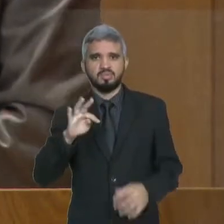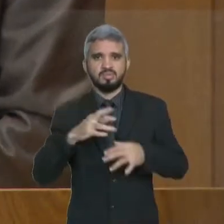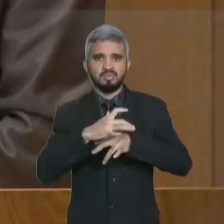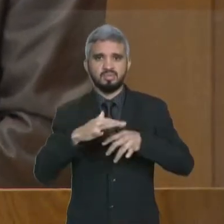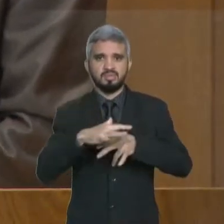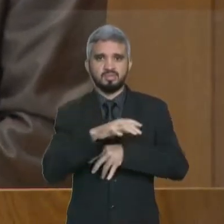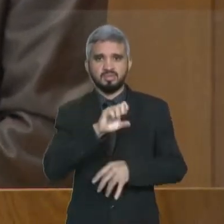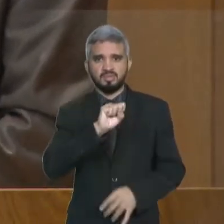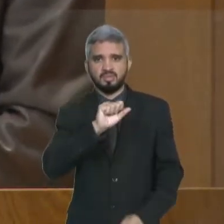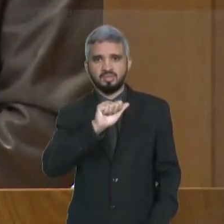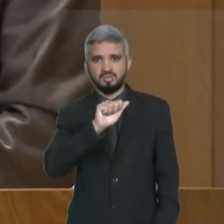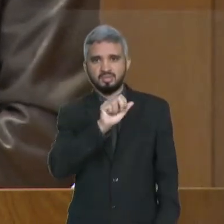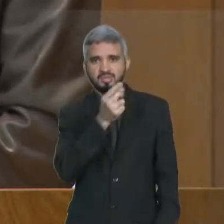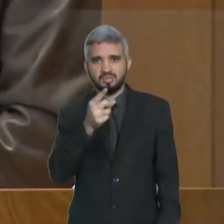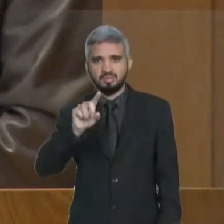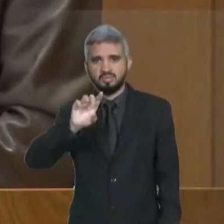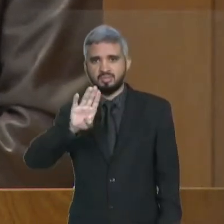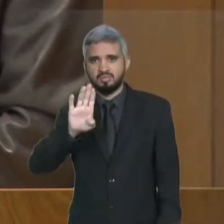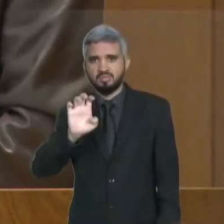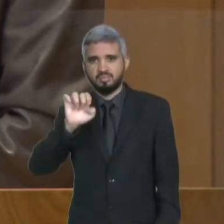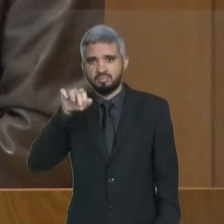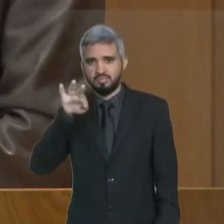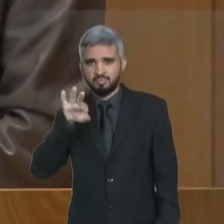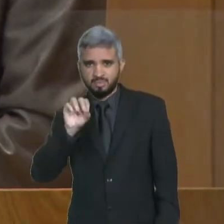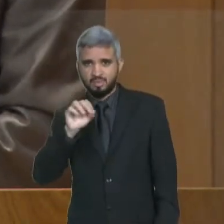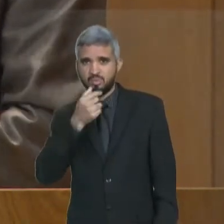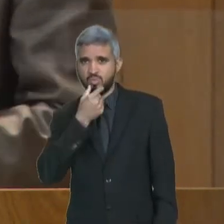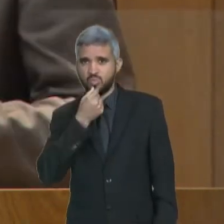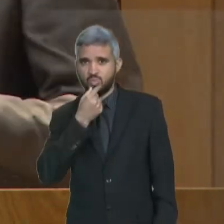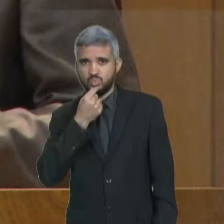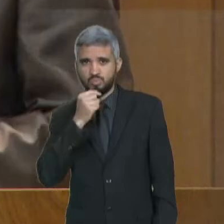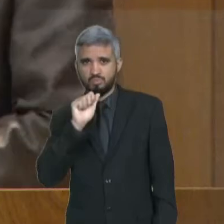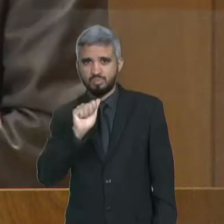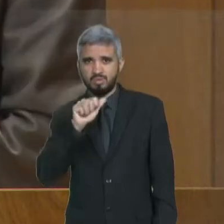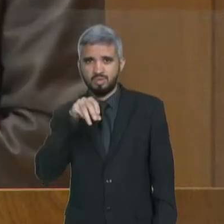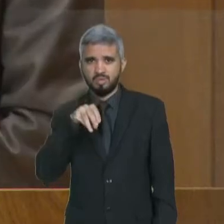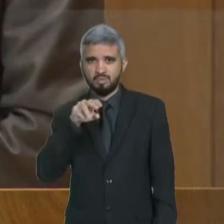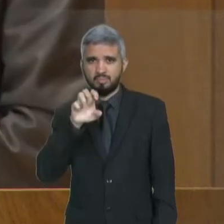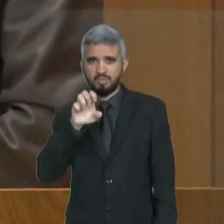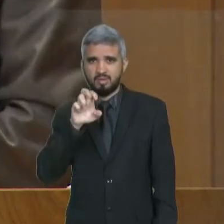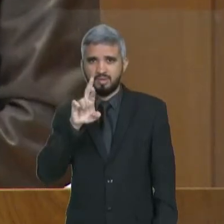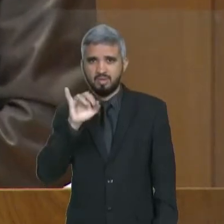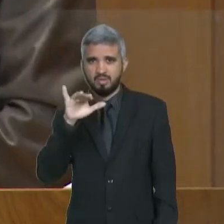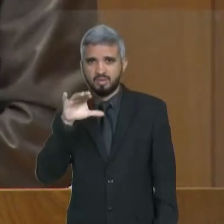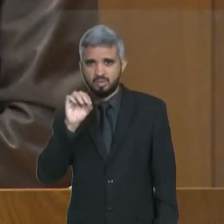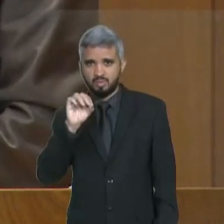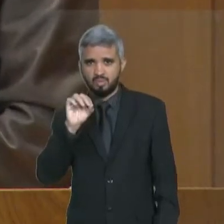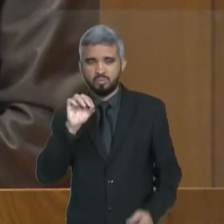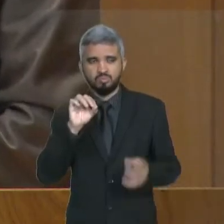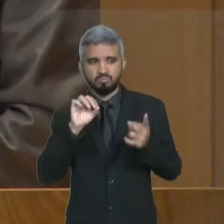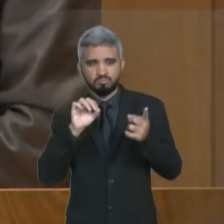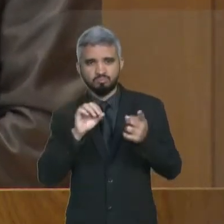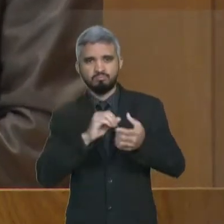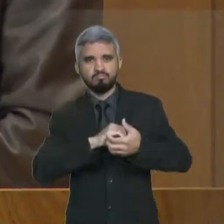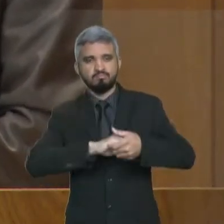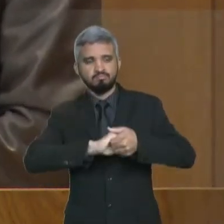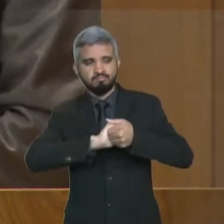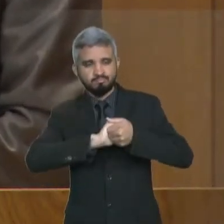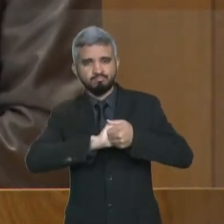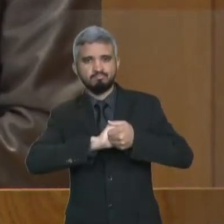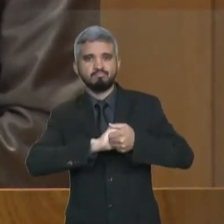receberam nos recepcionou uma forma tradicional hospital